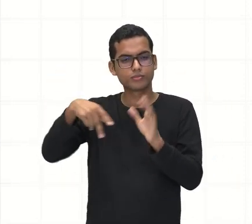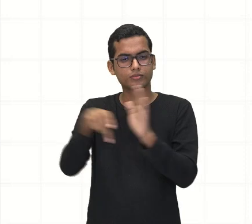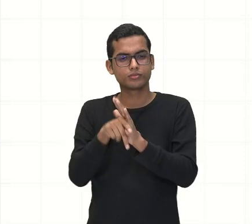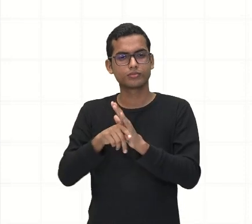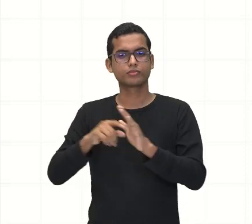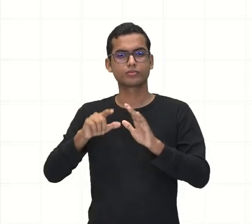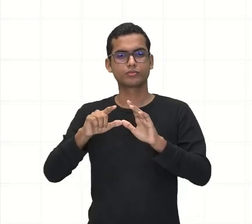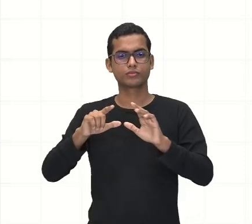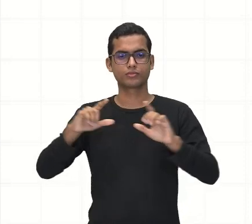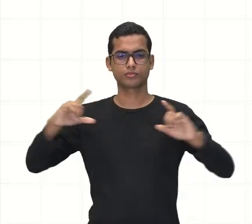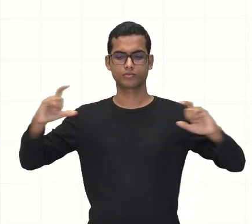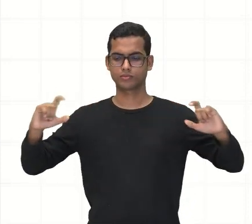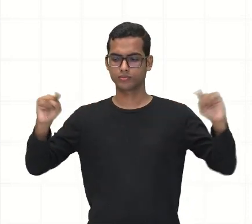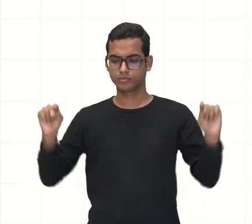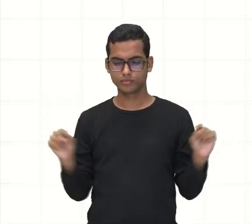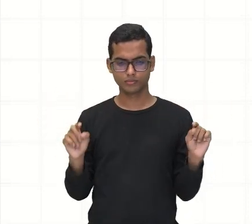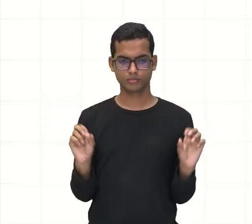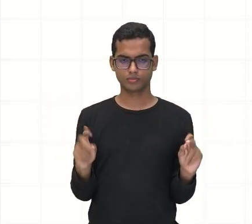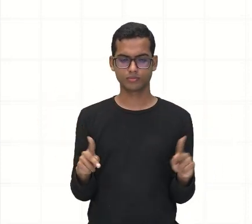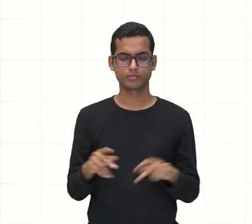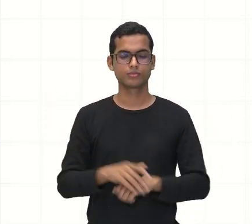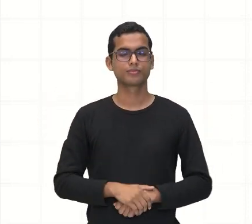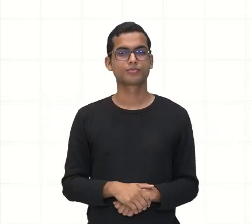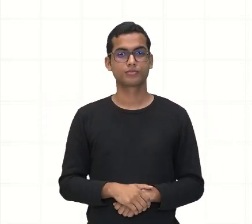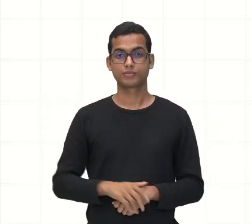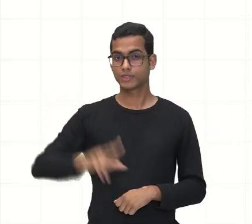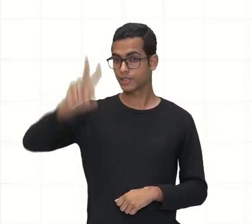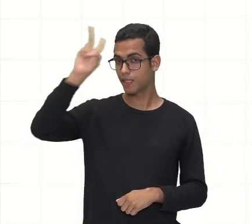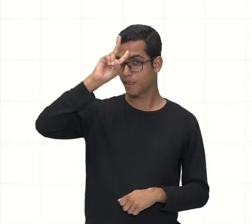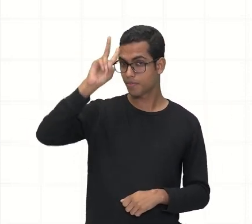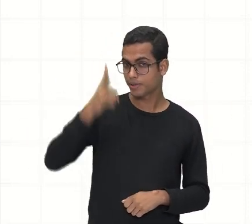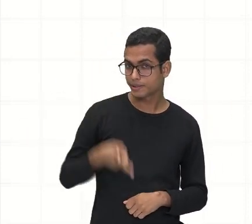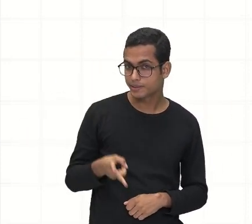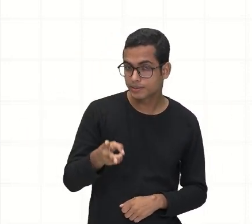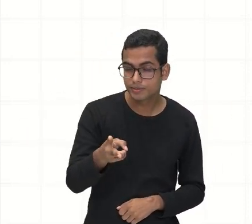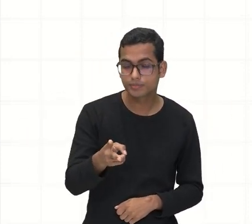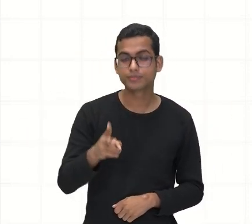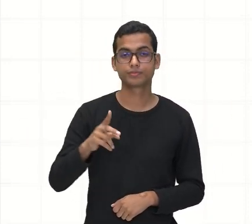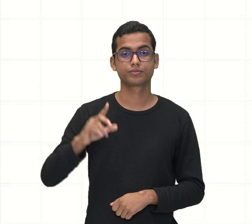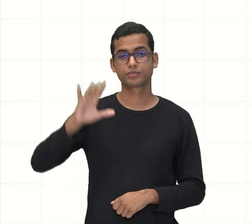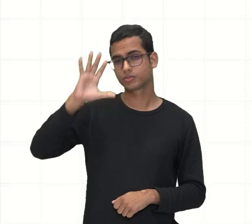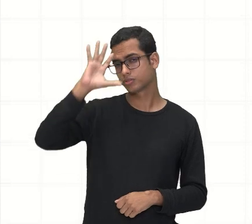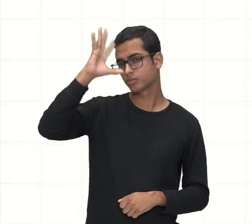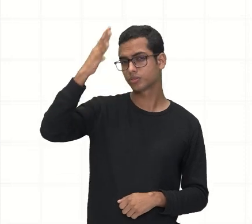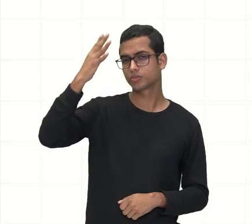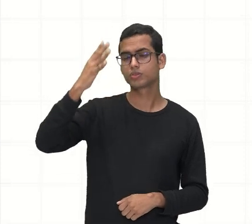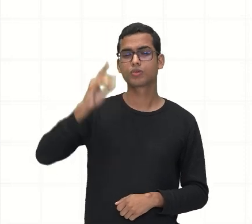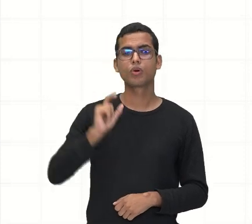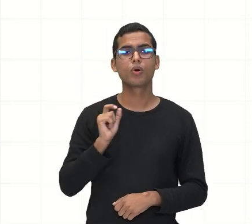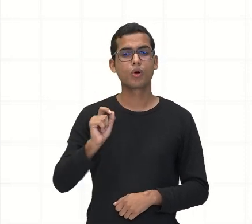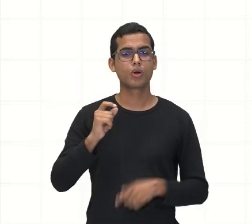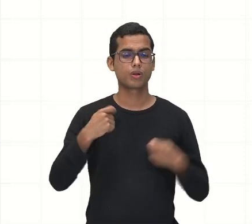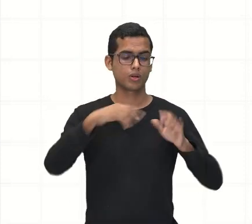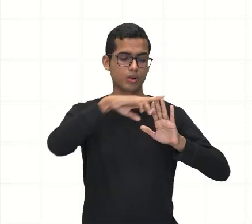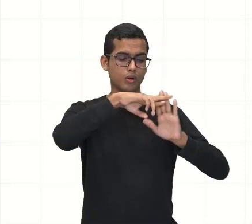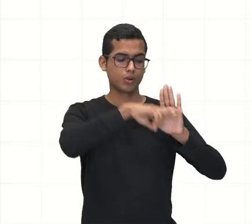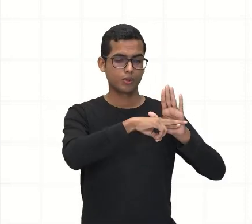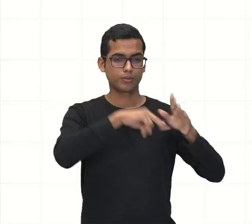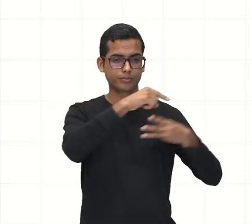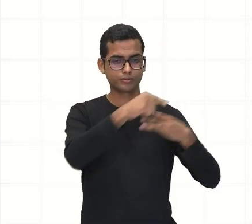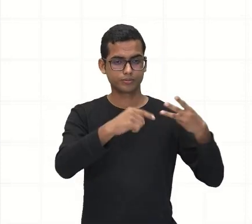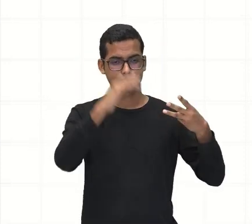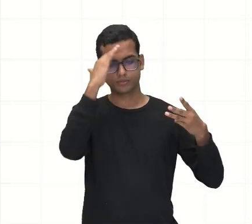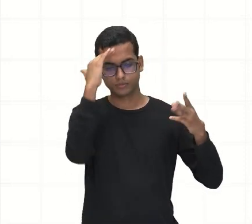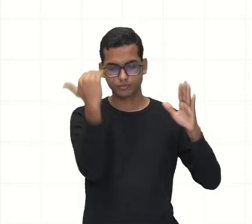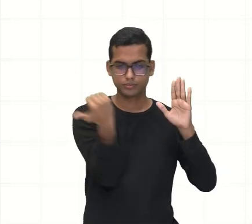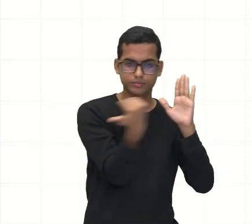chaves. Beleza? Sempre lembrando que o que a gente vai resolver, né, tem que, do que está dentro do parêntese, o que está